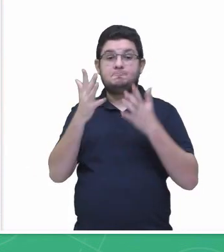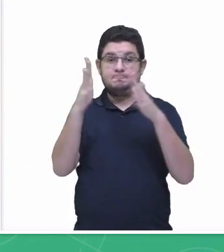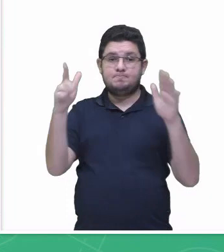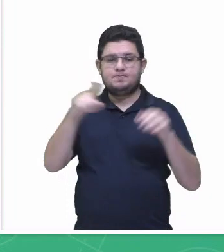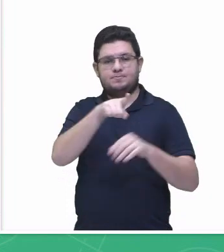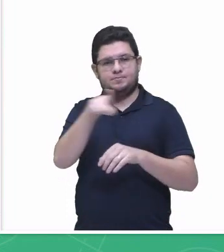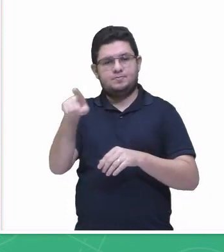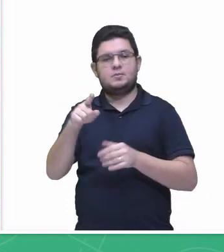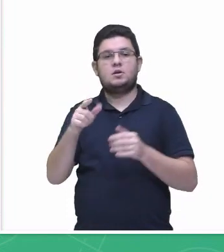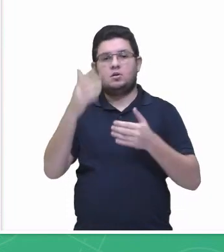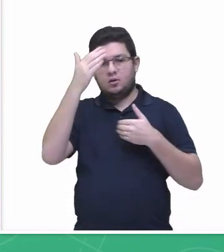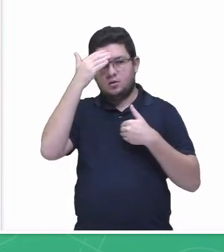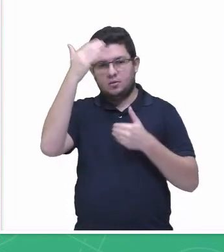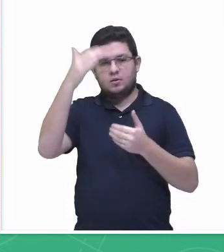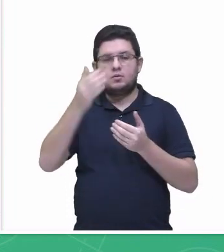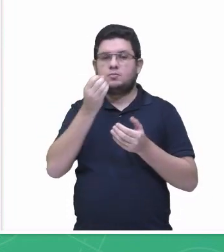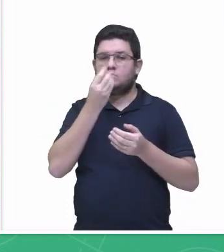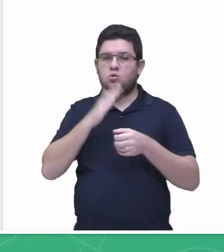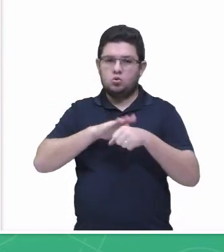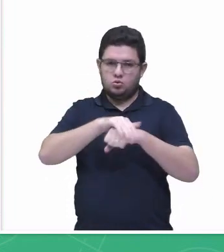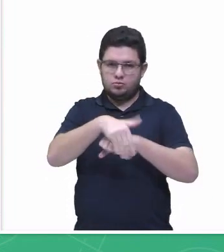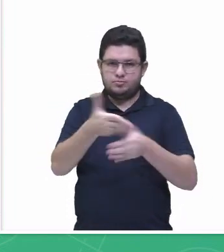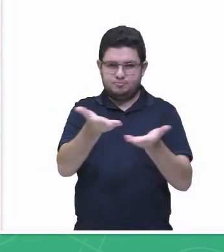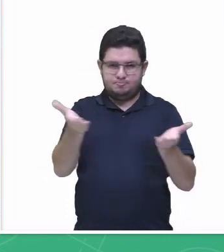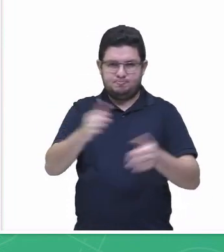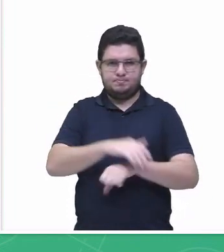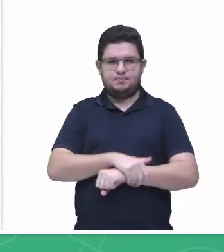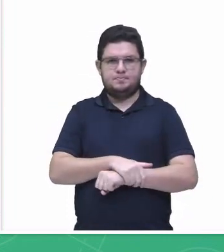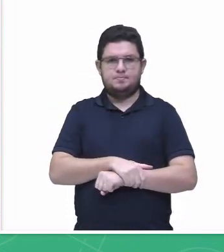Muito obrigado e uma boa noite a todos.